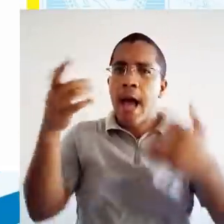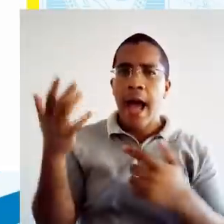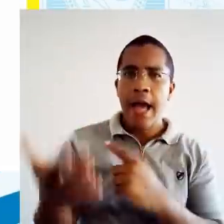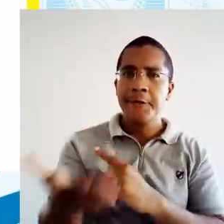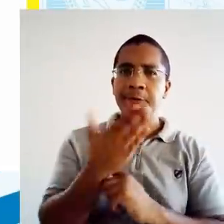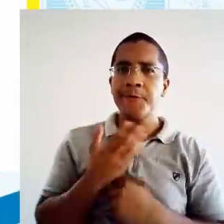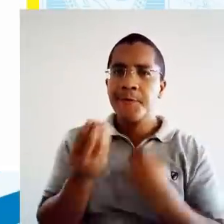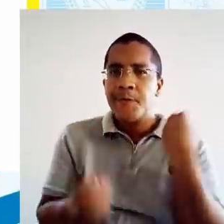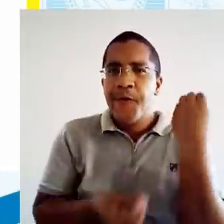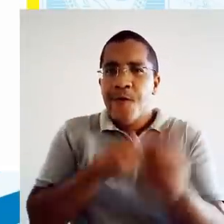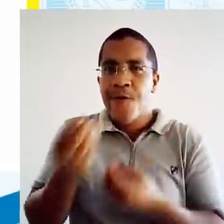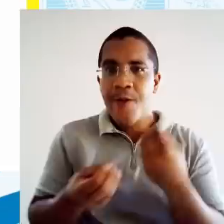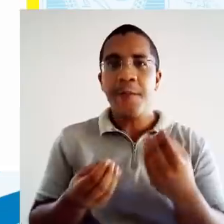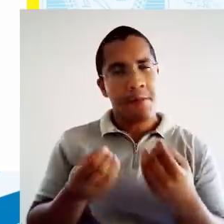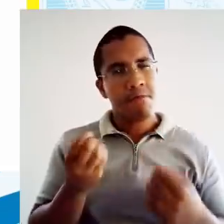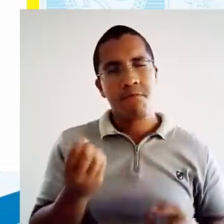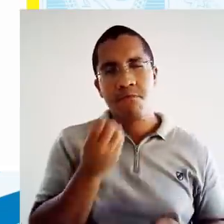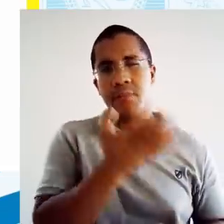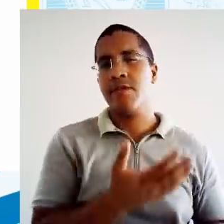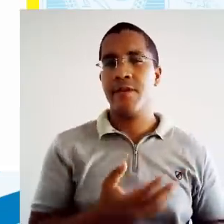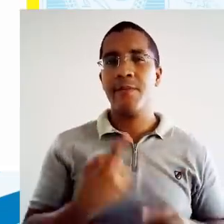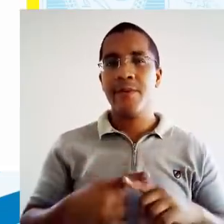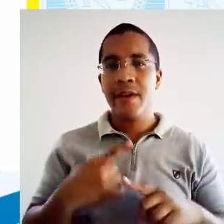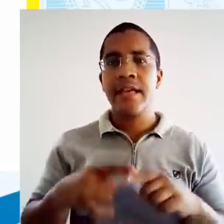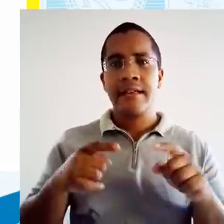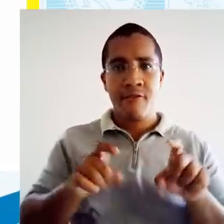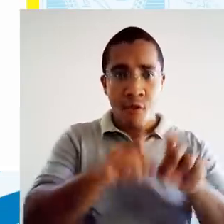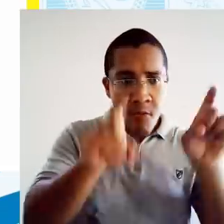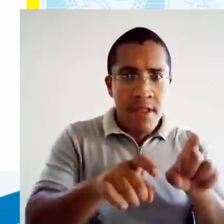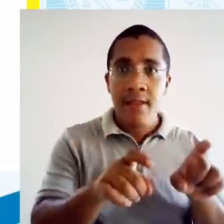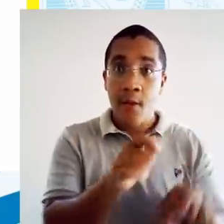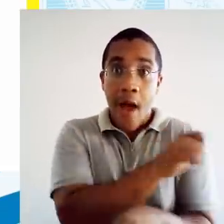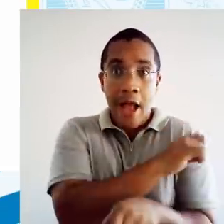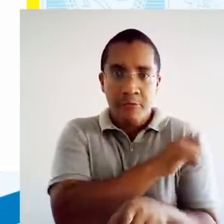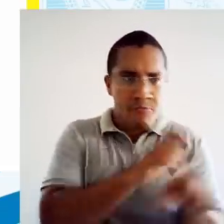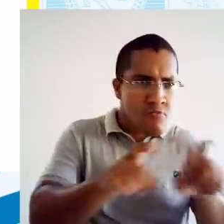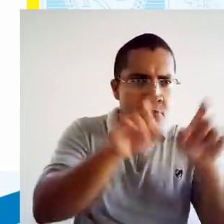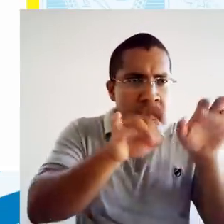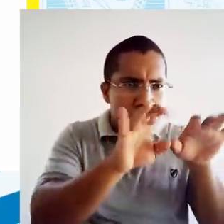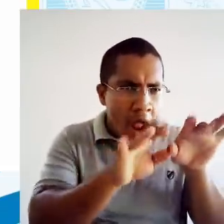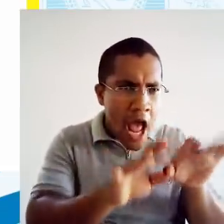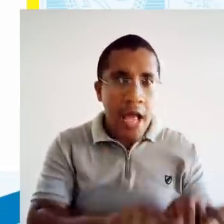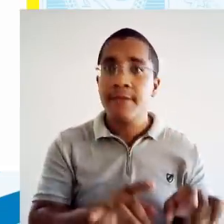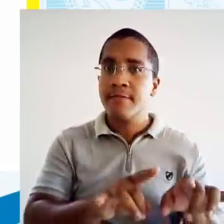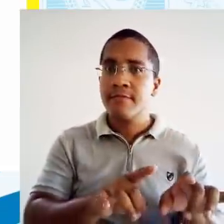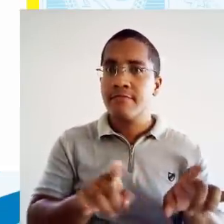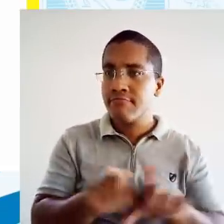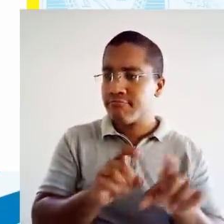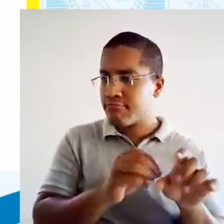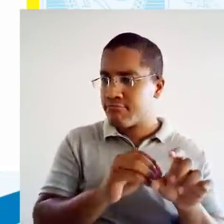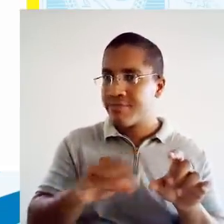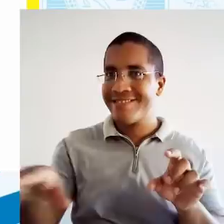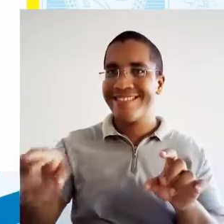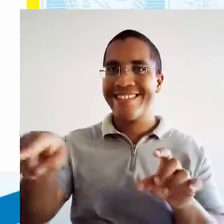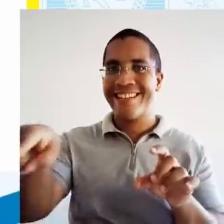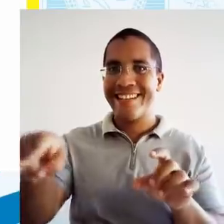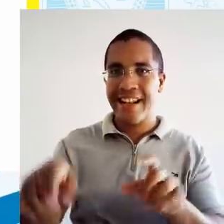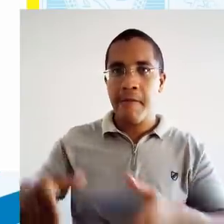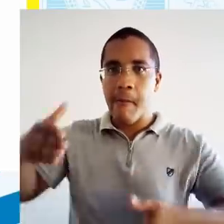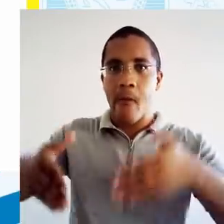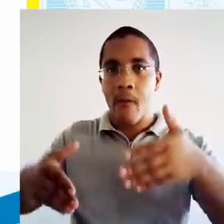cognitivos, pois além de programar via computador, o aluno ele poderá